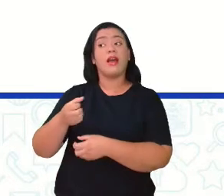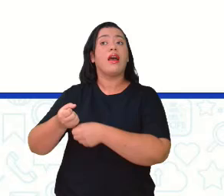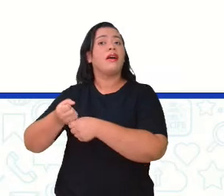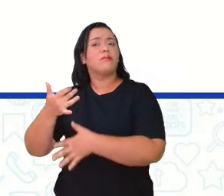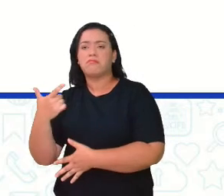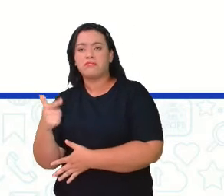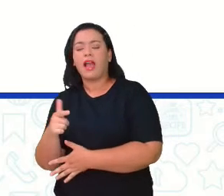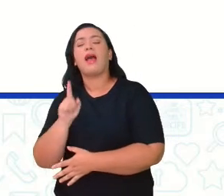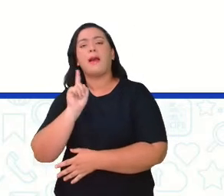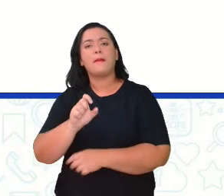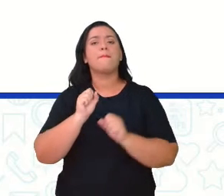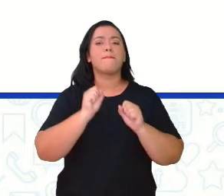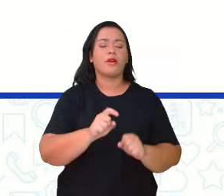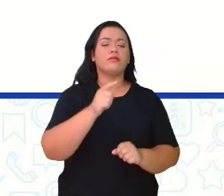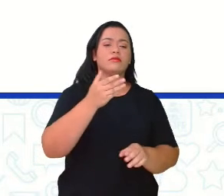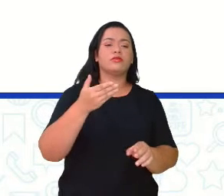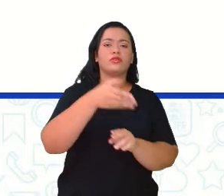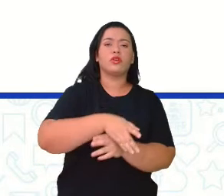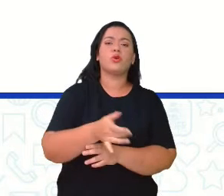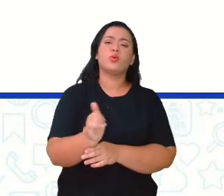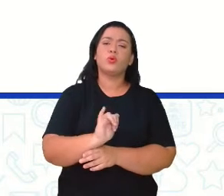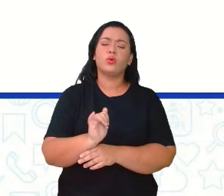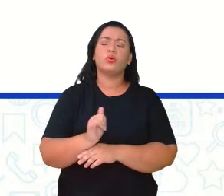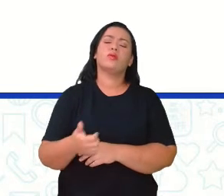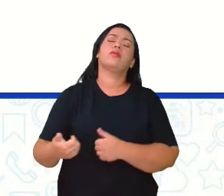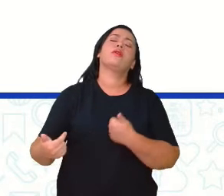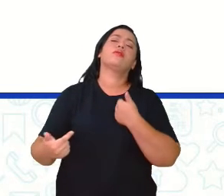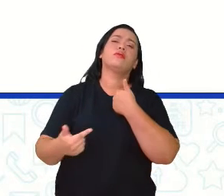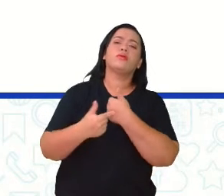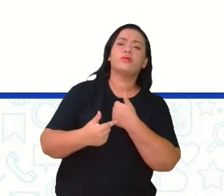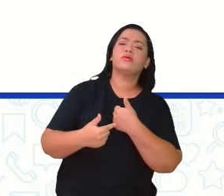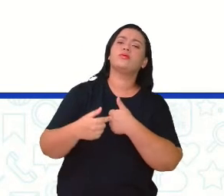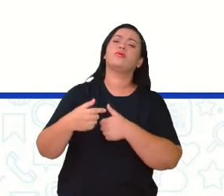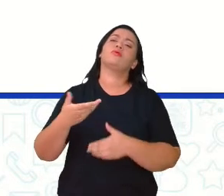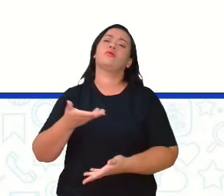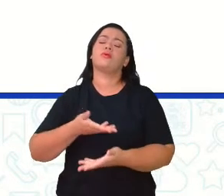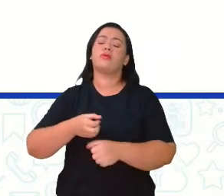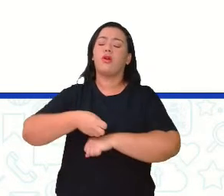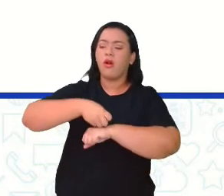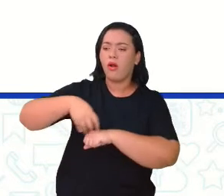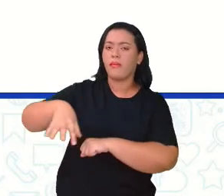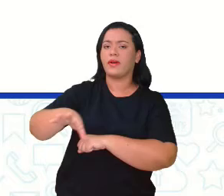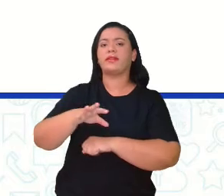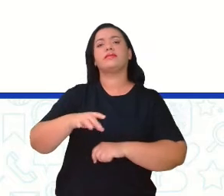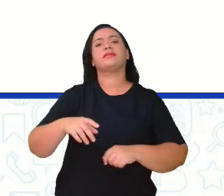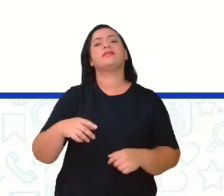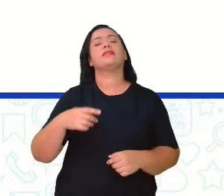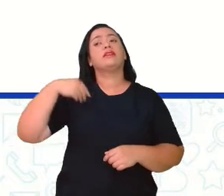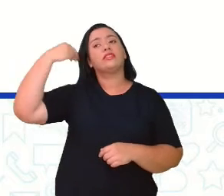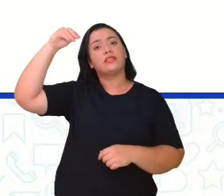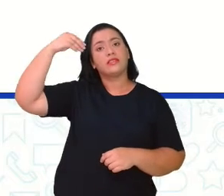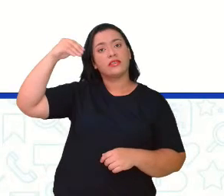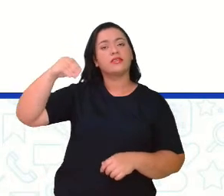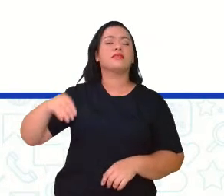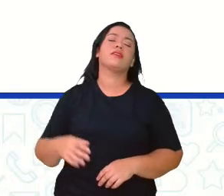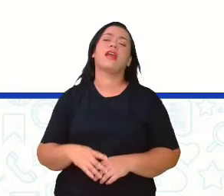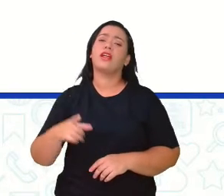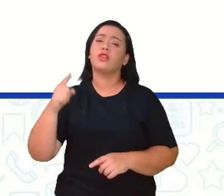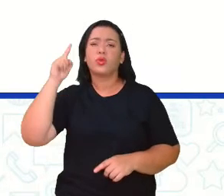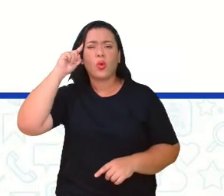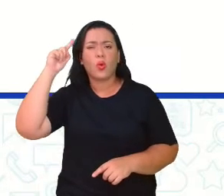YouTube, comenta, curte, né? Compartilha, se inscreve, ativa o sininho. Todo dia tem aula nova para